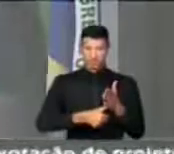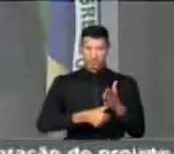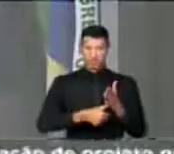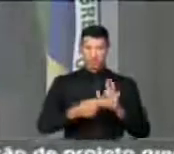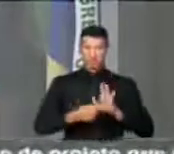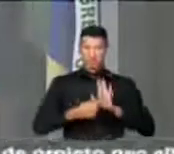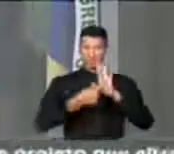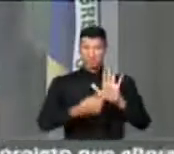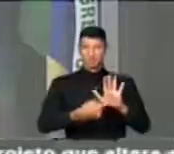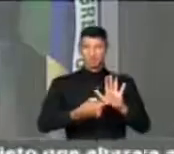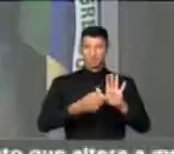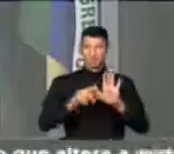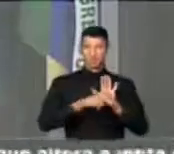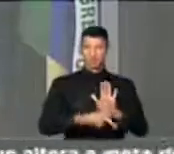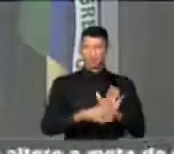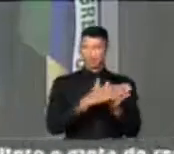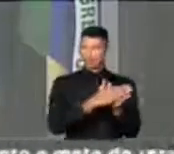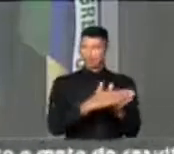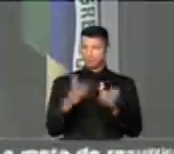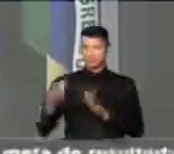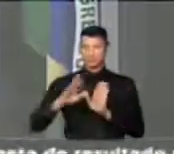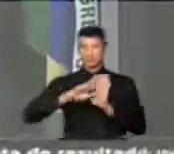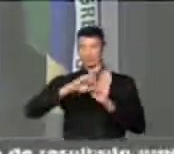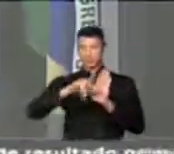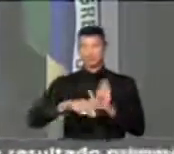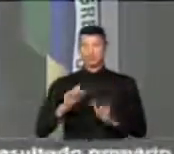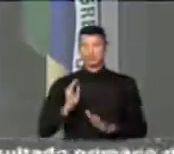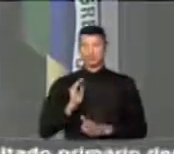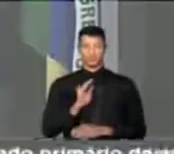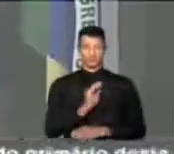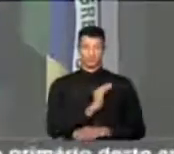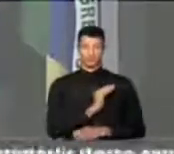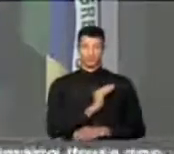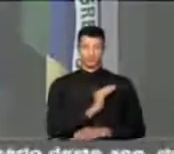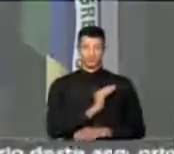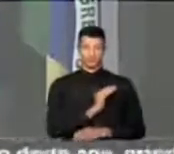marca a sua passagem por várias comissões.